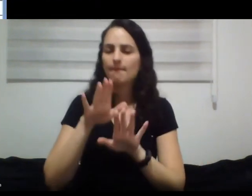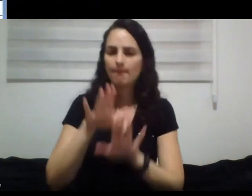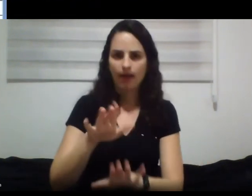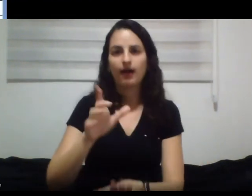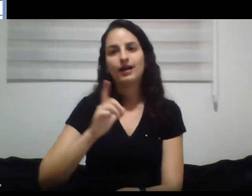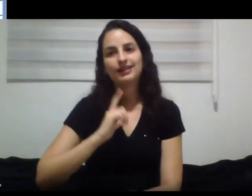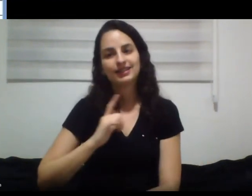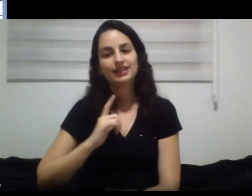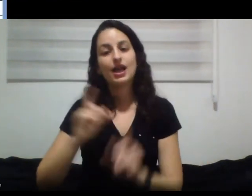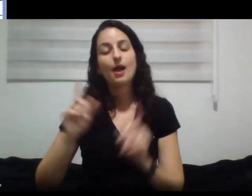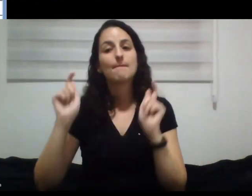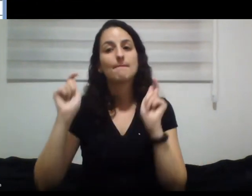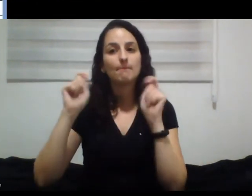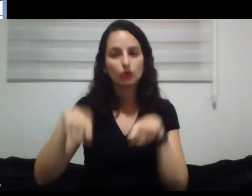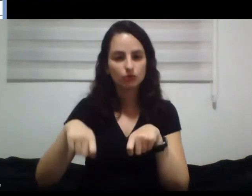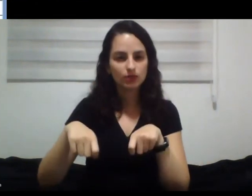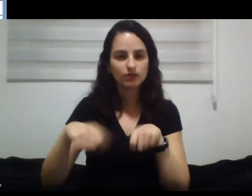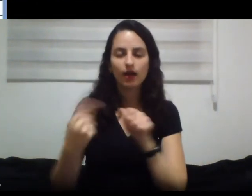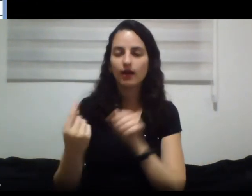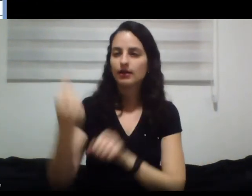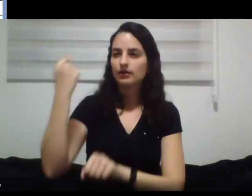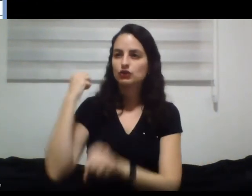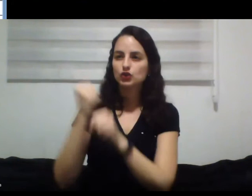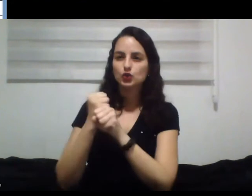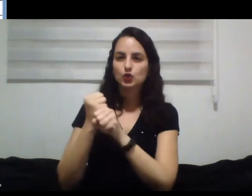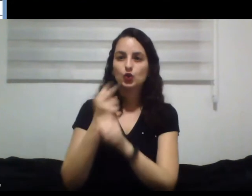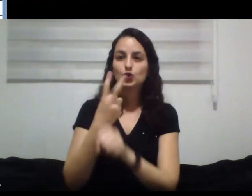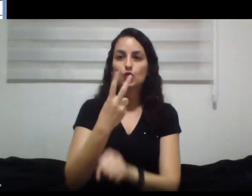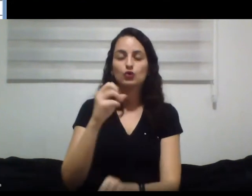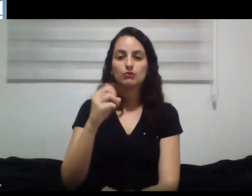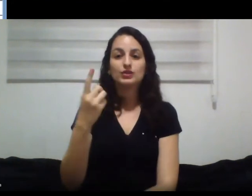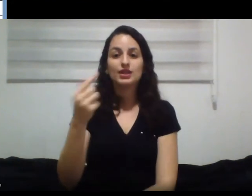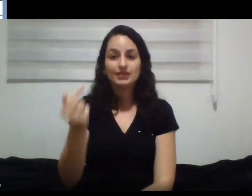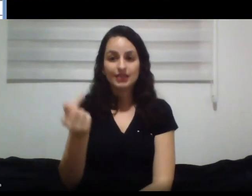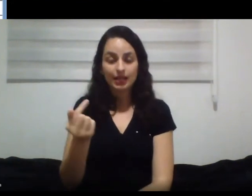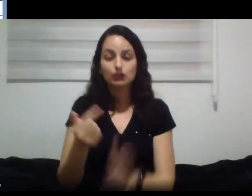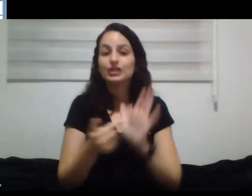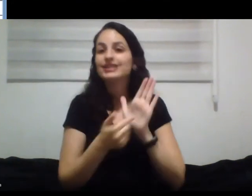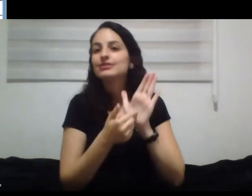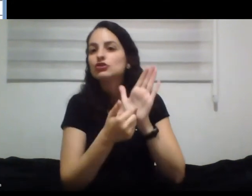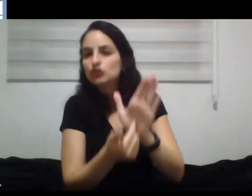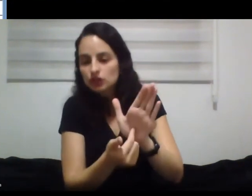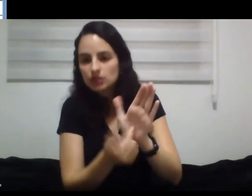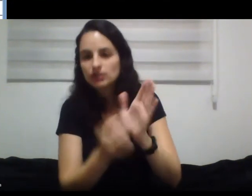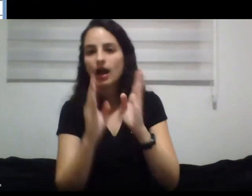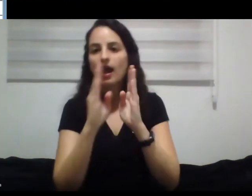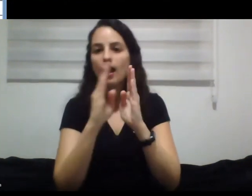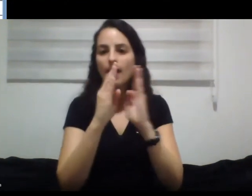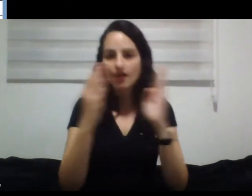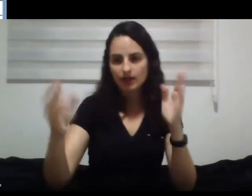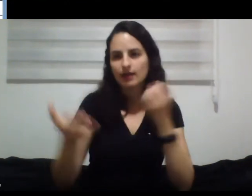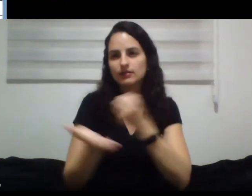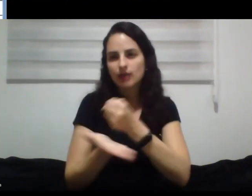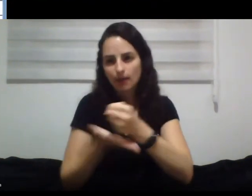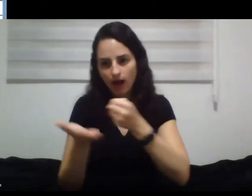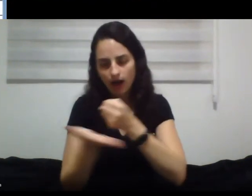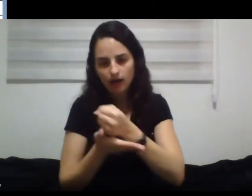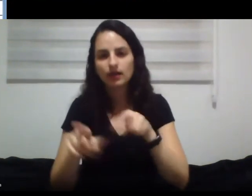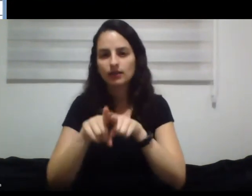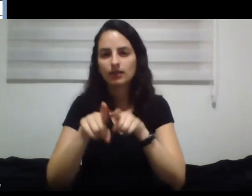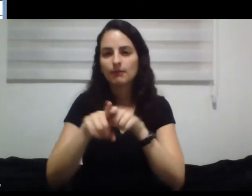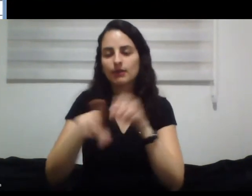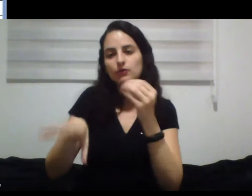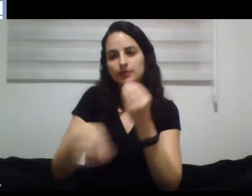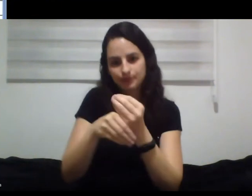antigamente não acontecia. A gente tinha que indicar somente aquilo que era livro físico, tombado, estava dentro das nossas bibliotecas.